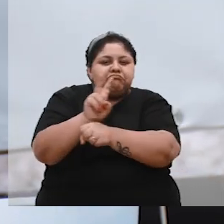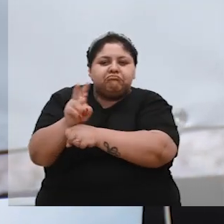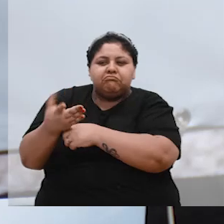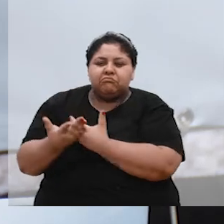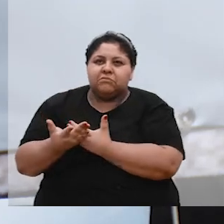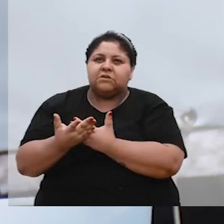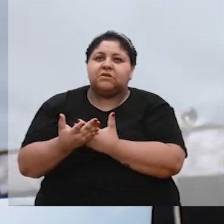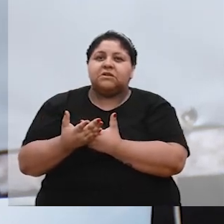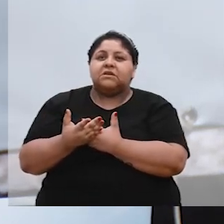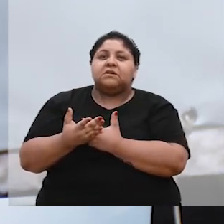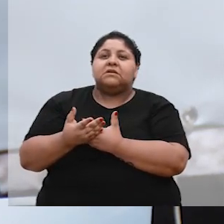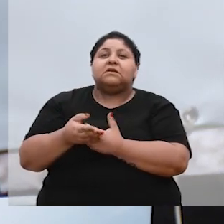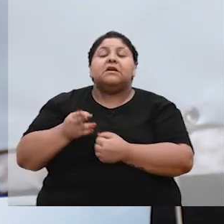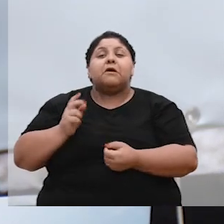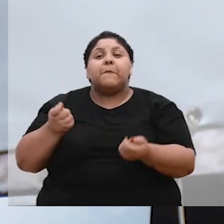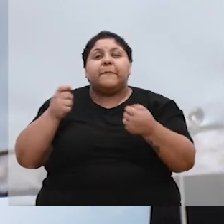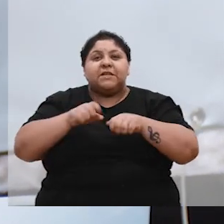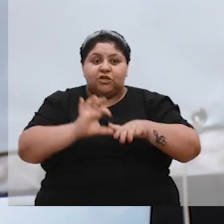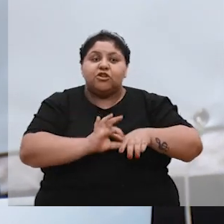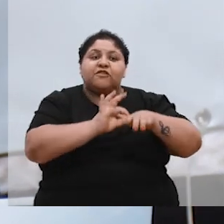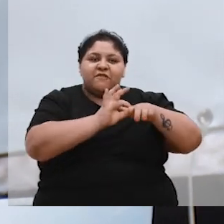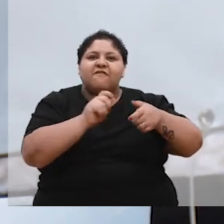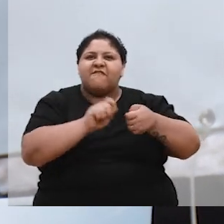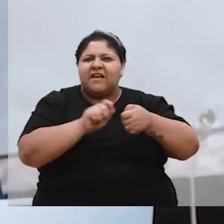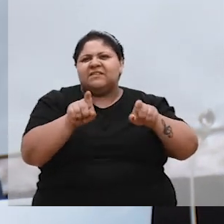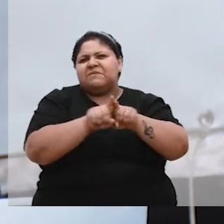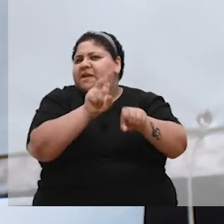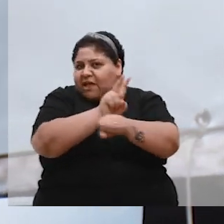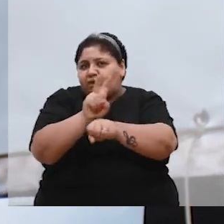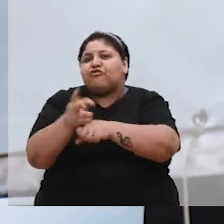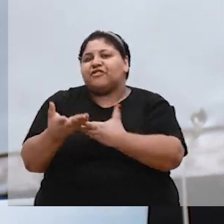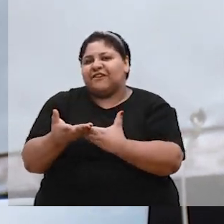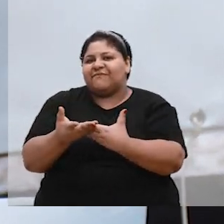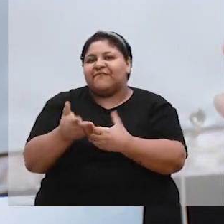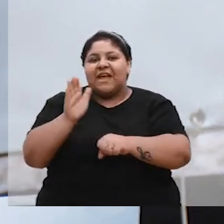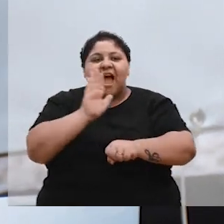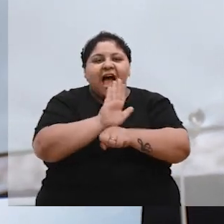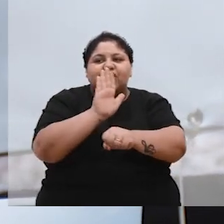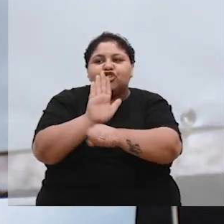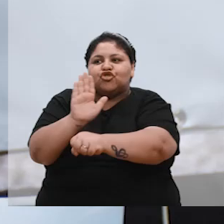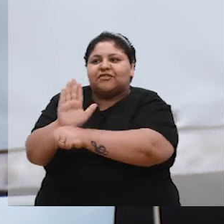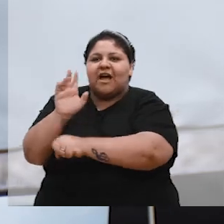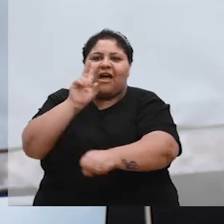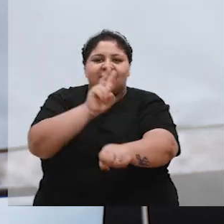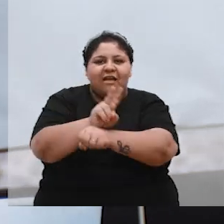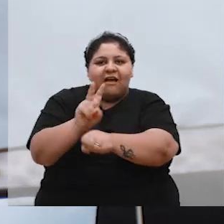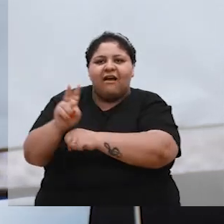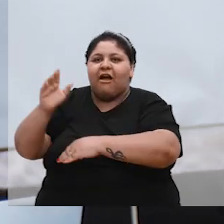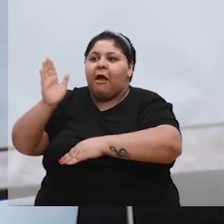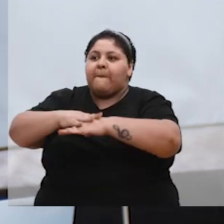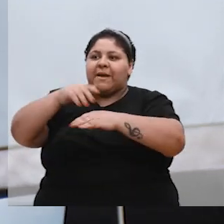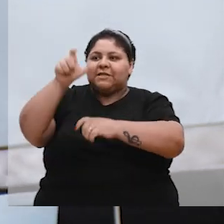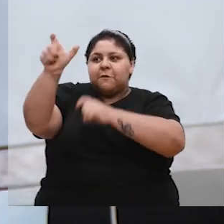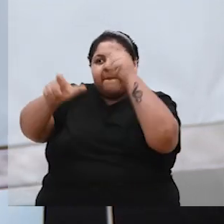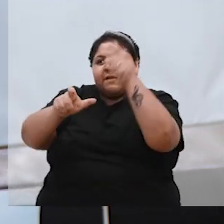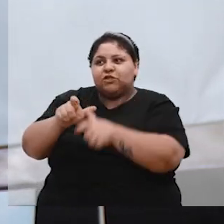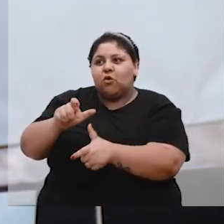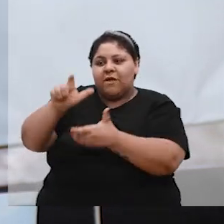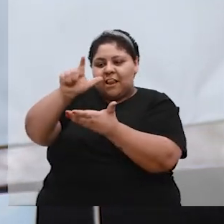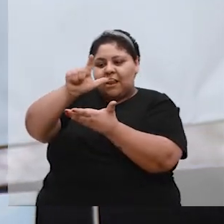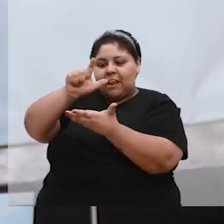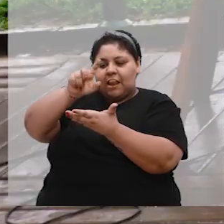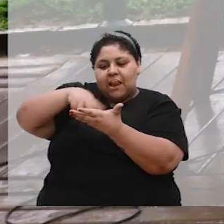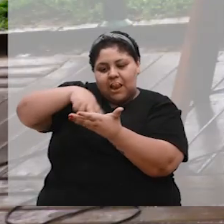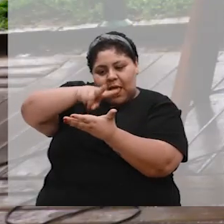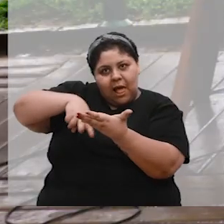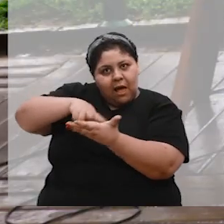não deixa de ser o que um patrono também faz. Verdade. Ajuda a cuidar. Para que mais leitores surjam. Para que